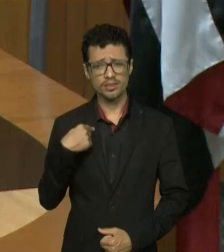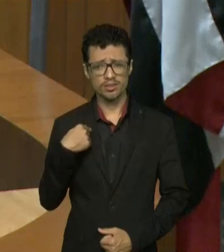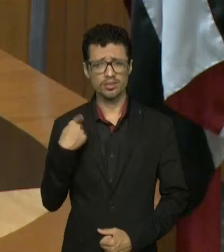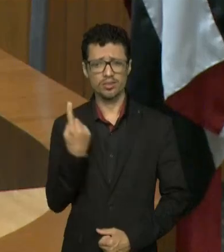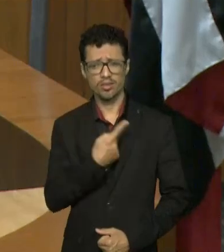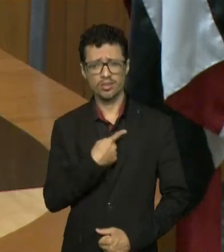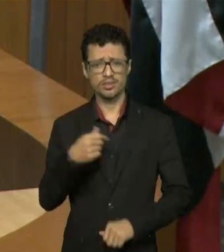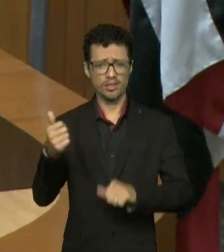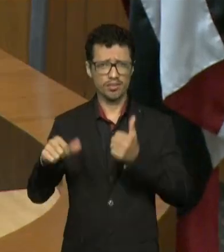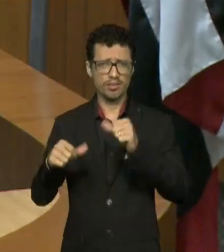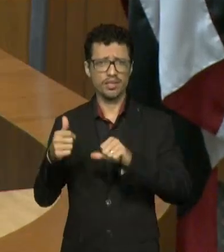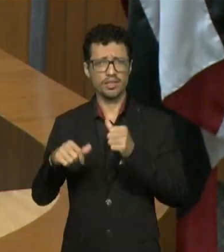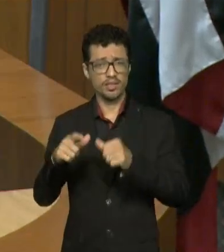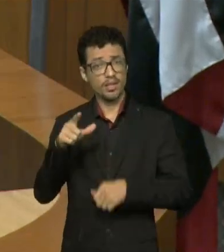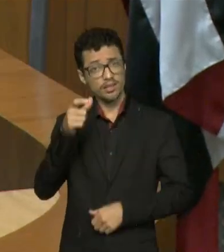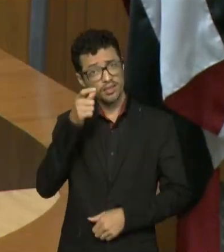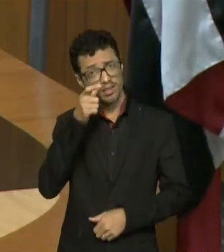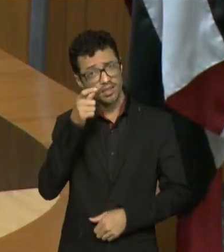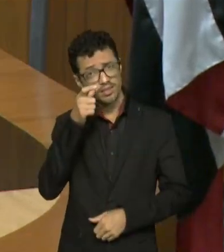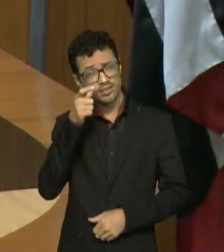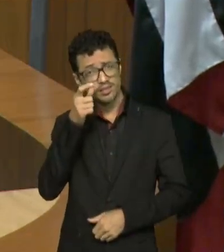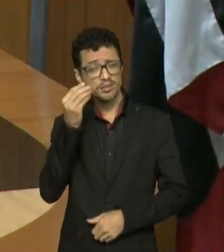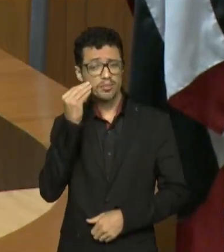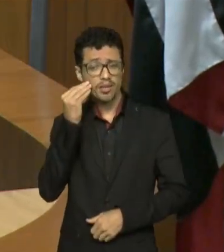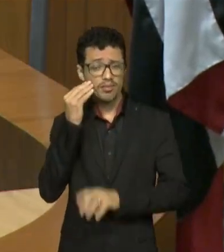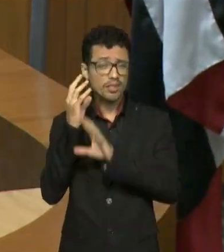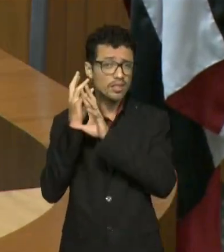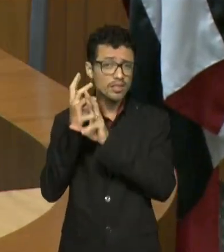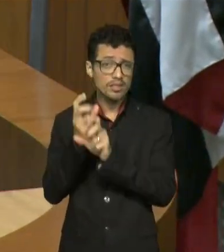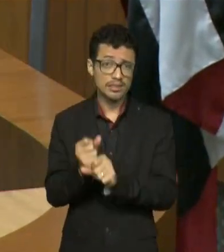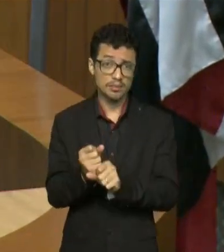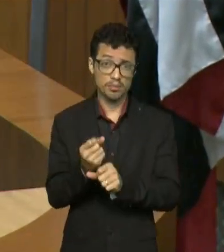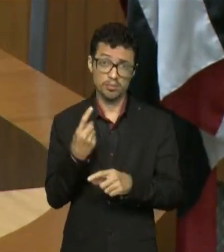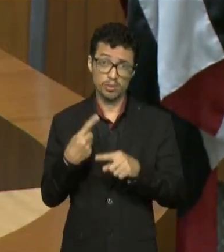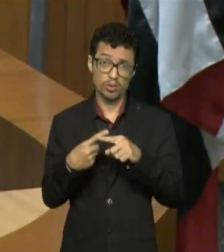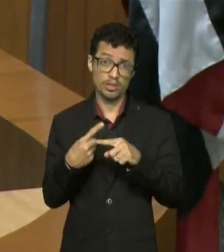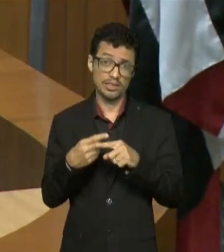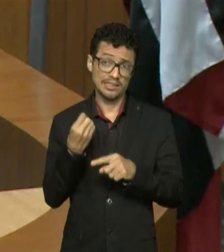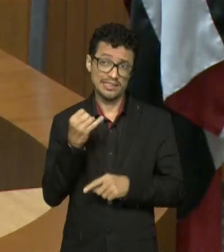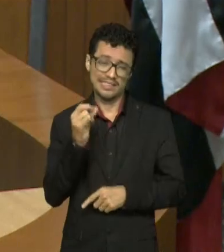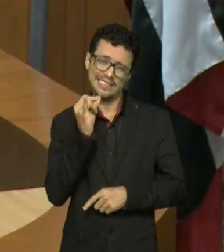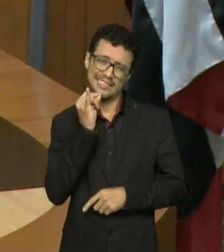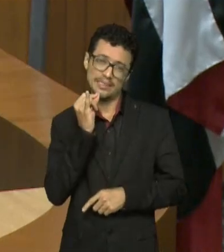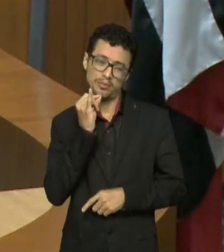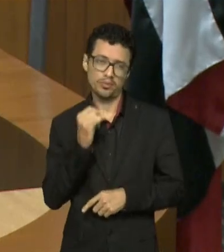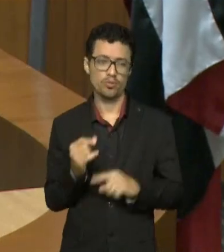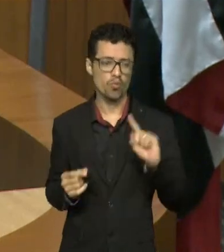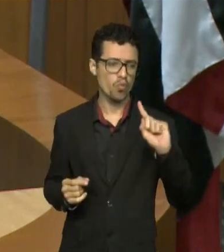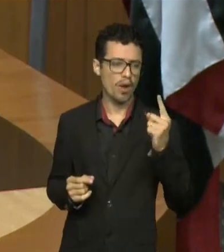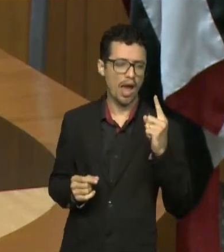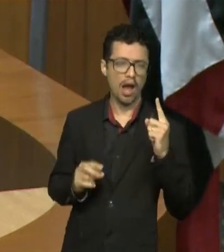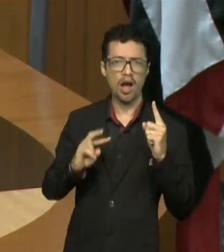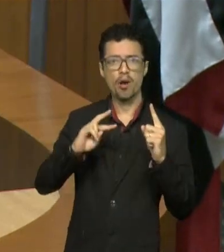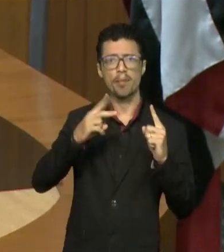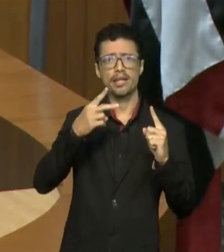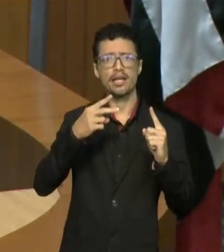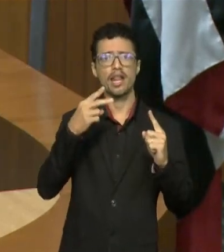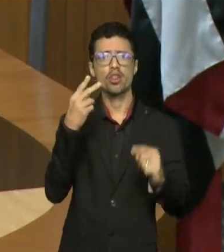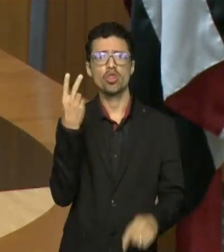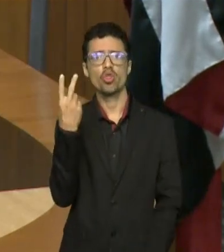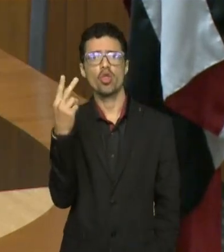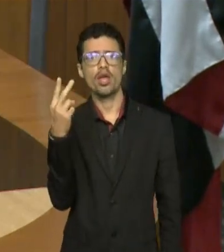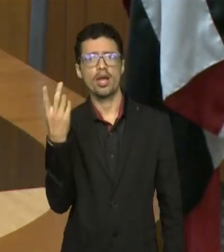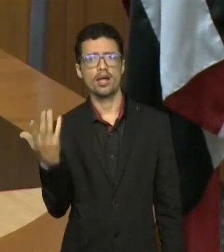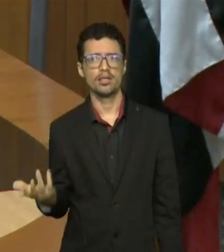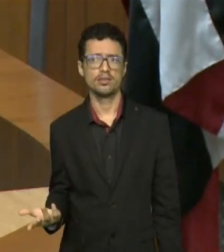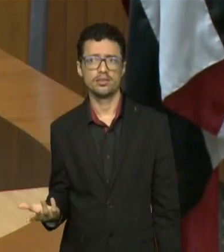iria morrer se de R$ 1 fosse para R$ 2, por exemplo. Melhoraria um pouco a